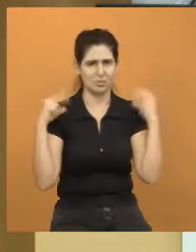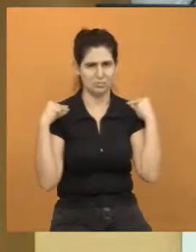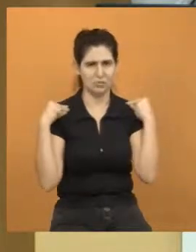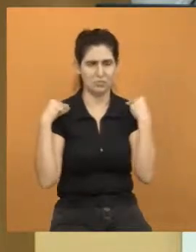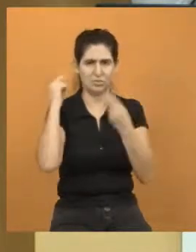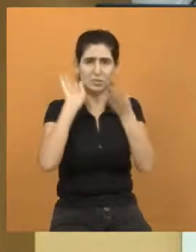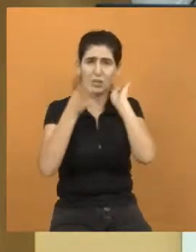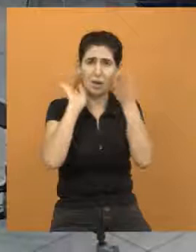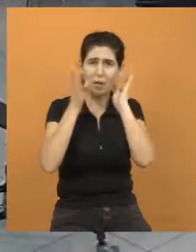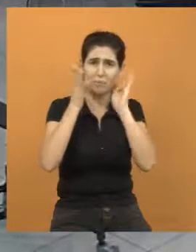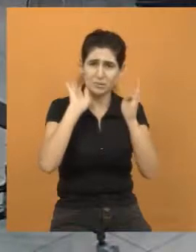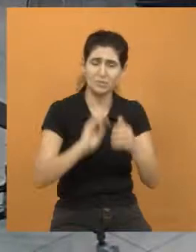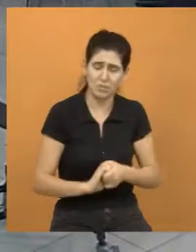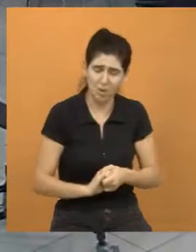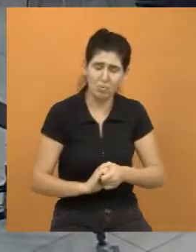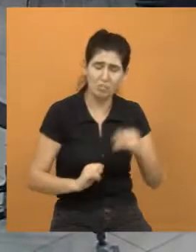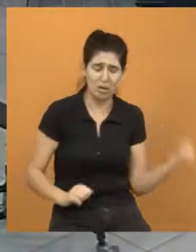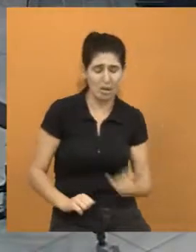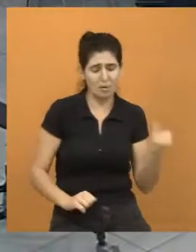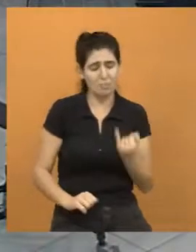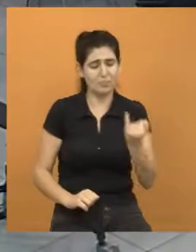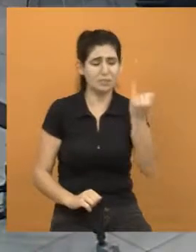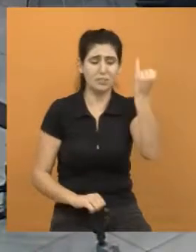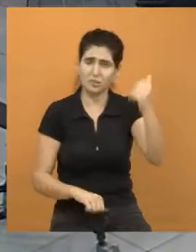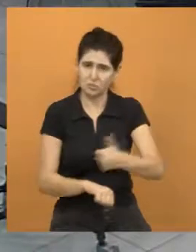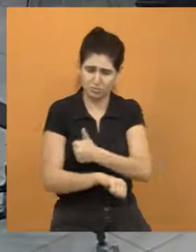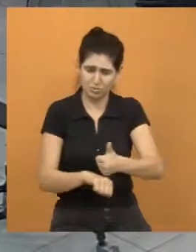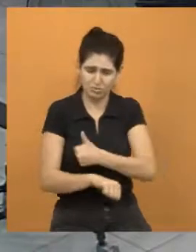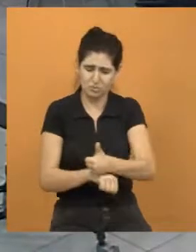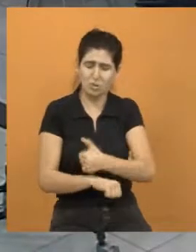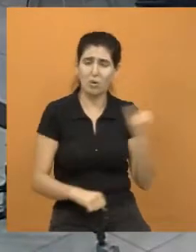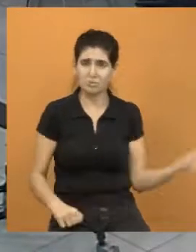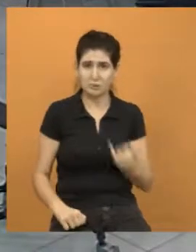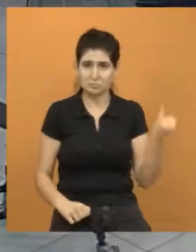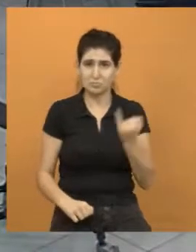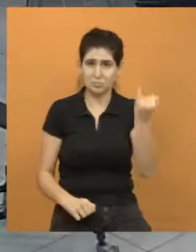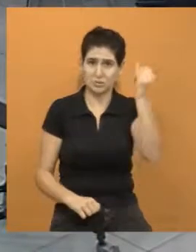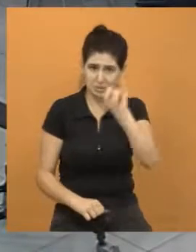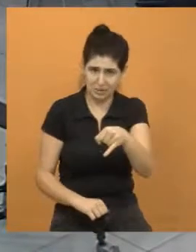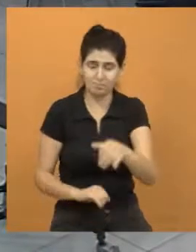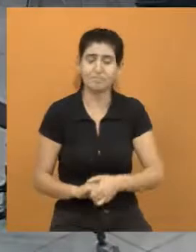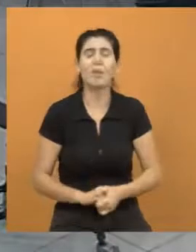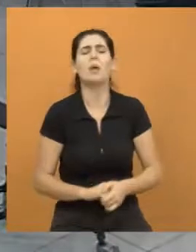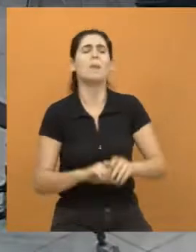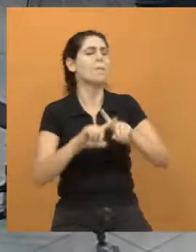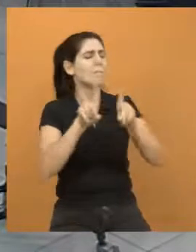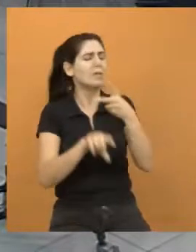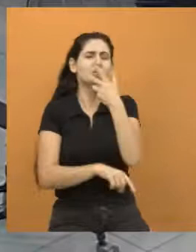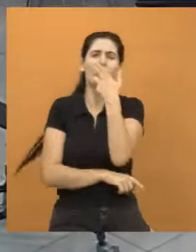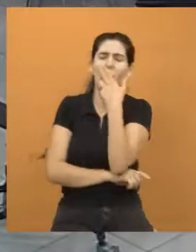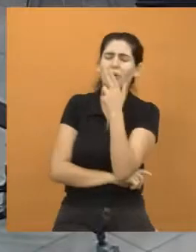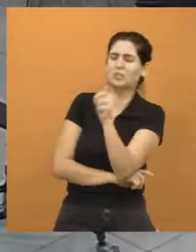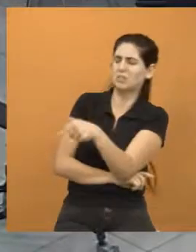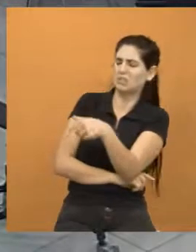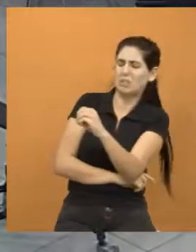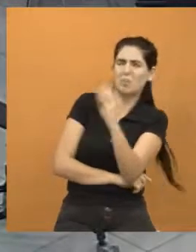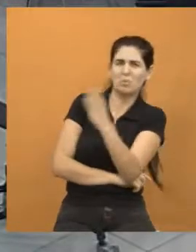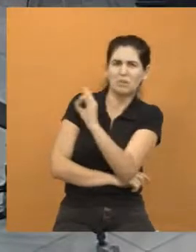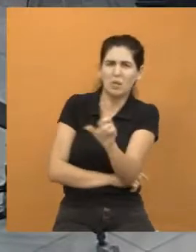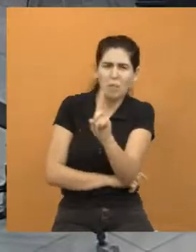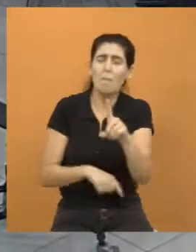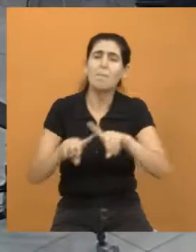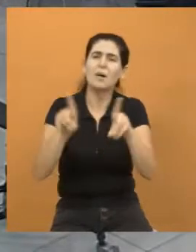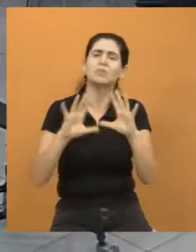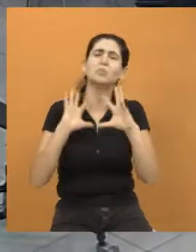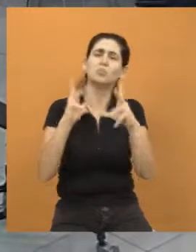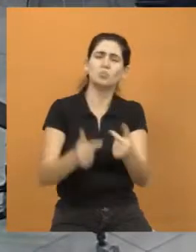enquanto cidadão... Posso só enriquecer a sua fala, que é muito importante? Eu não sei agora se chega a 70%, mas de todo alimento que chega na